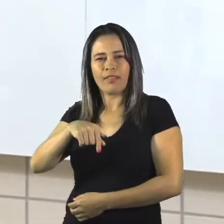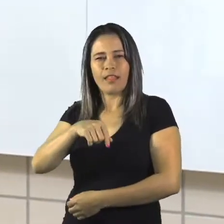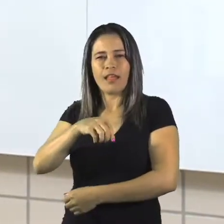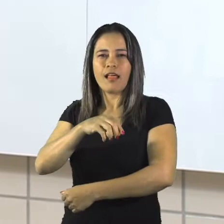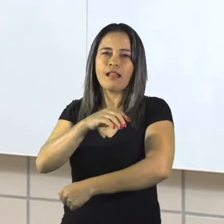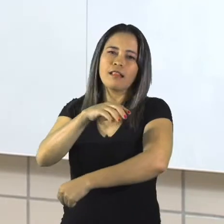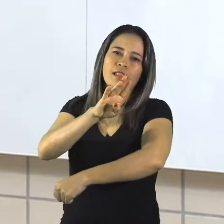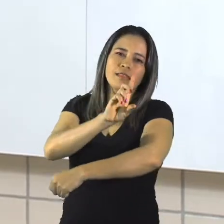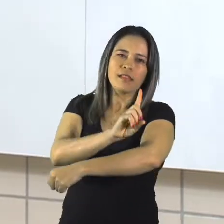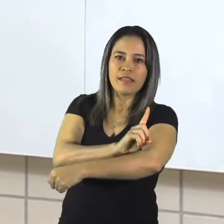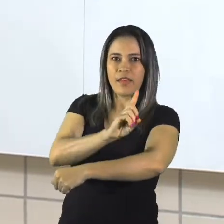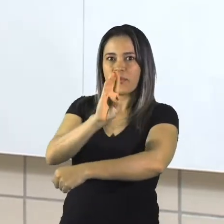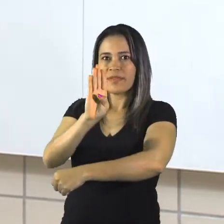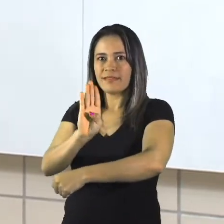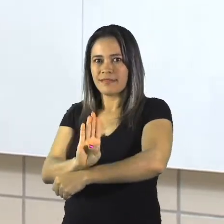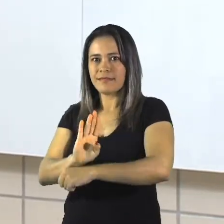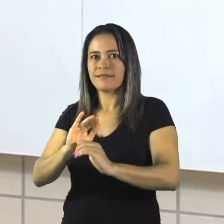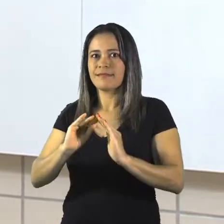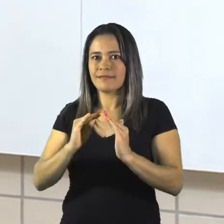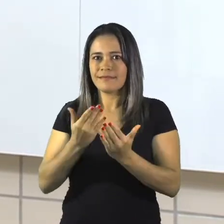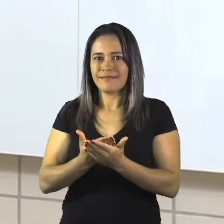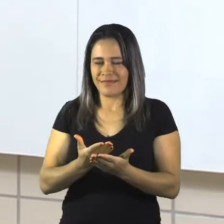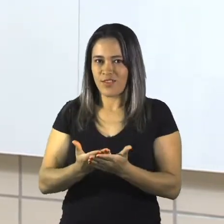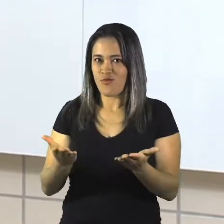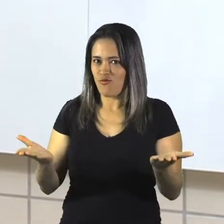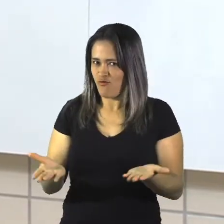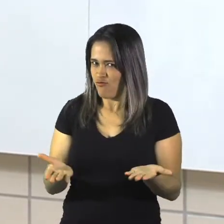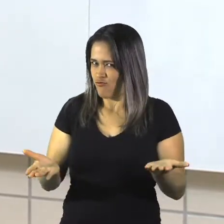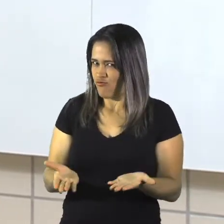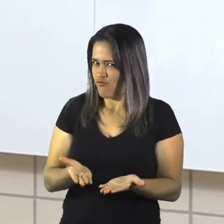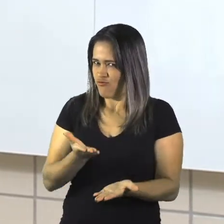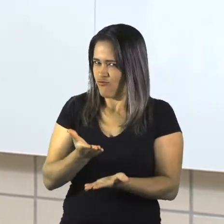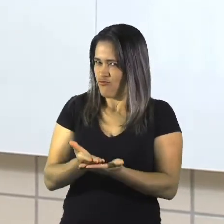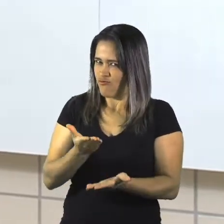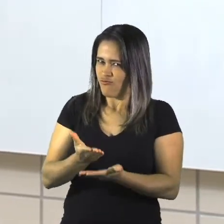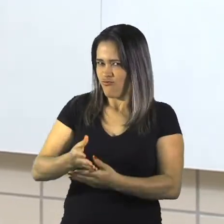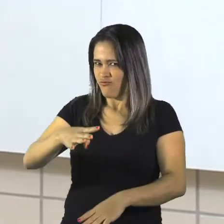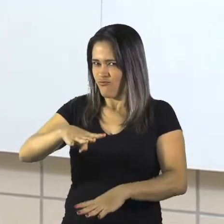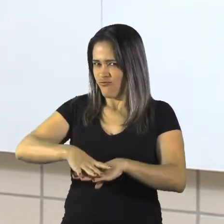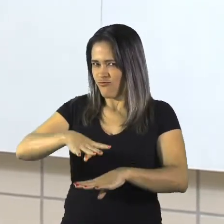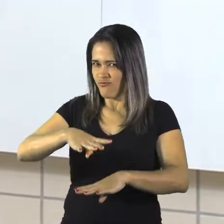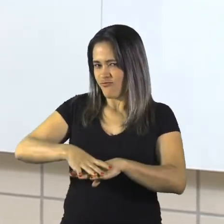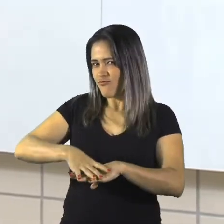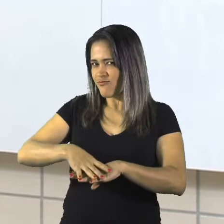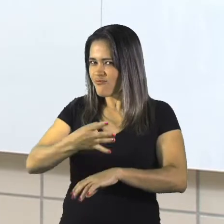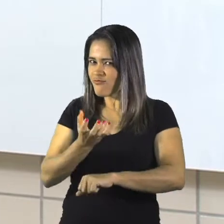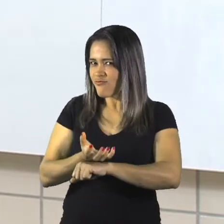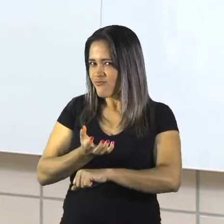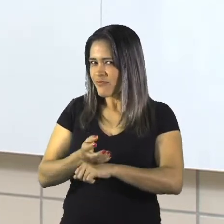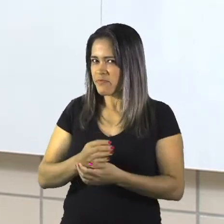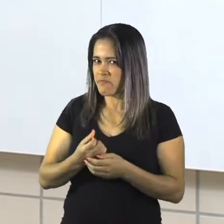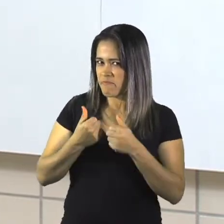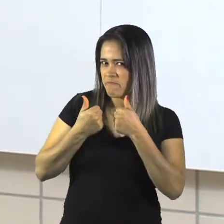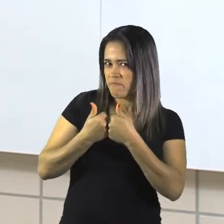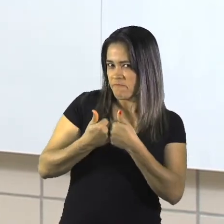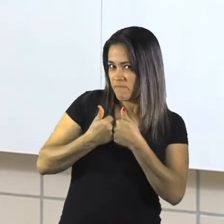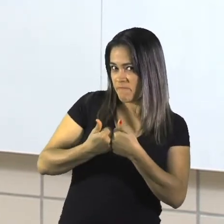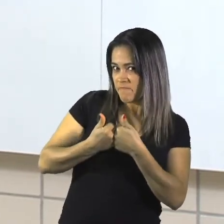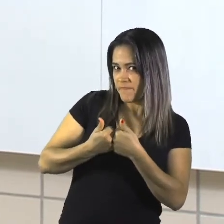Integral Daniel Batista. Hoje nós estamos aqui para mais uma aula de matemática. Preparados? Essa é a